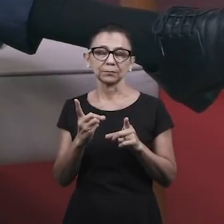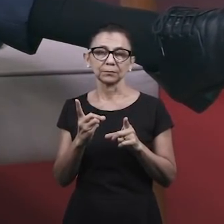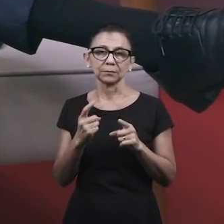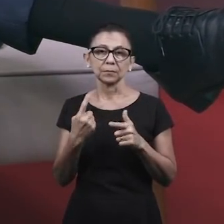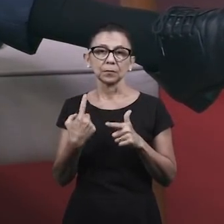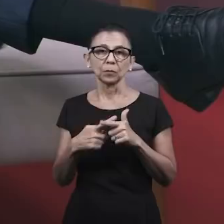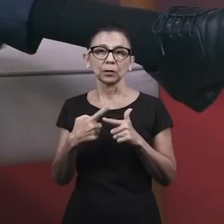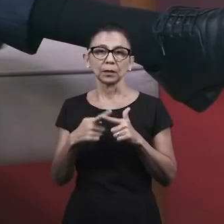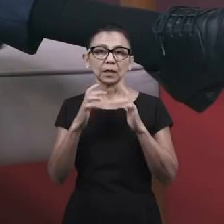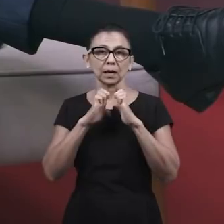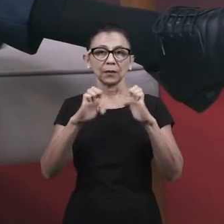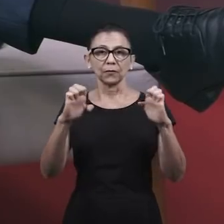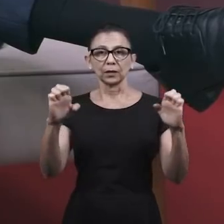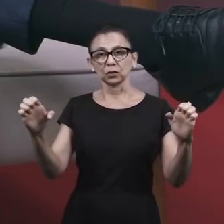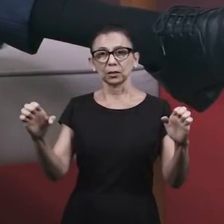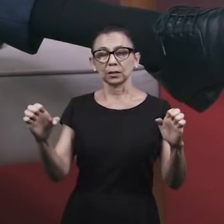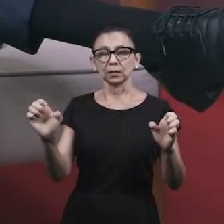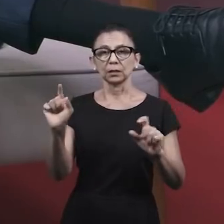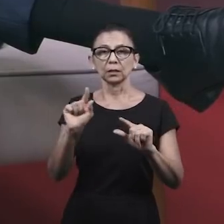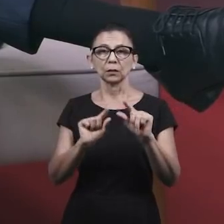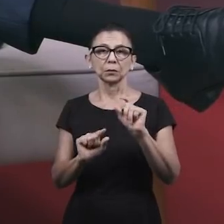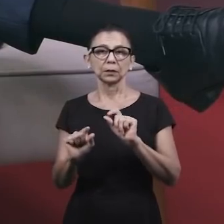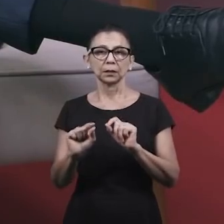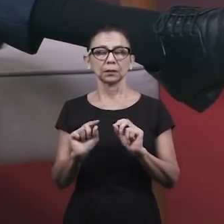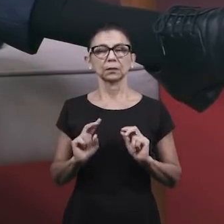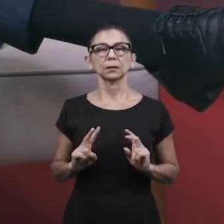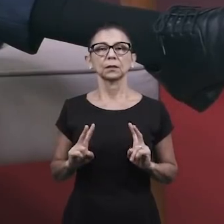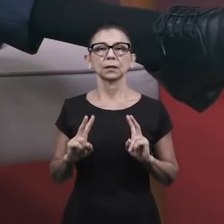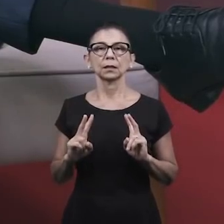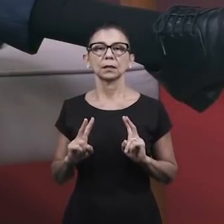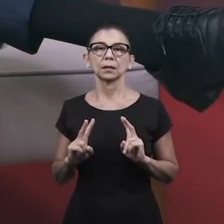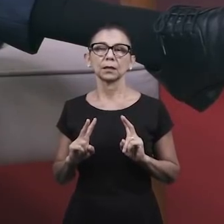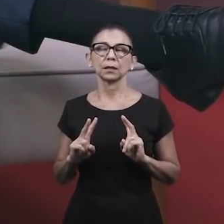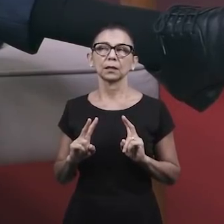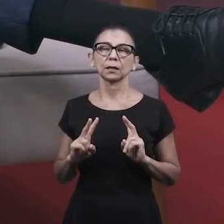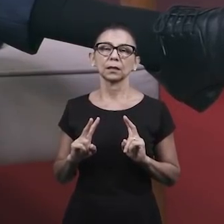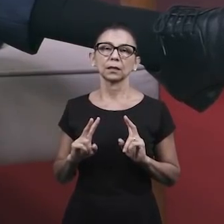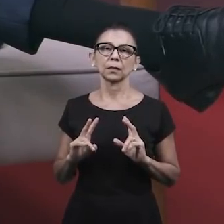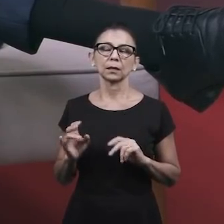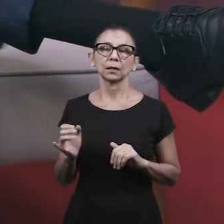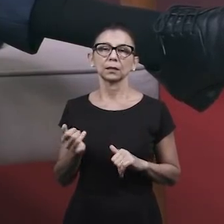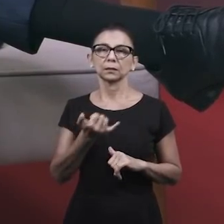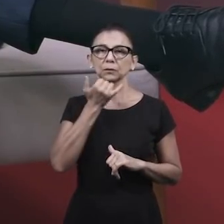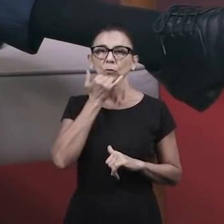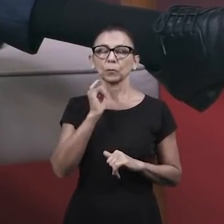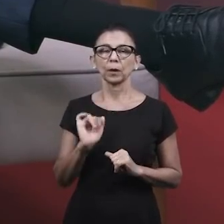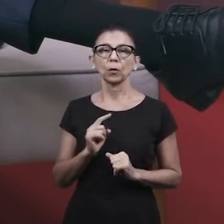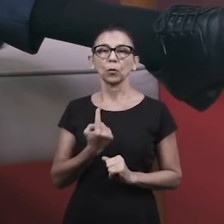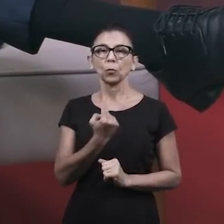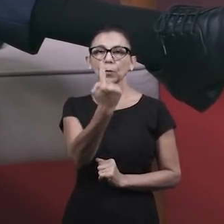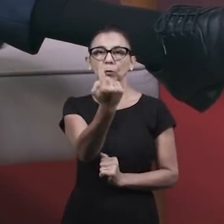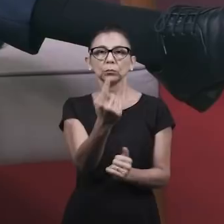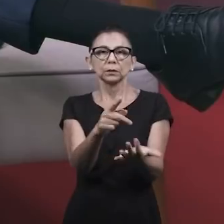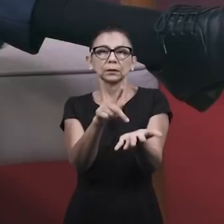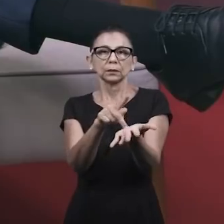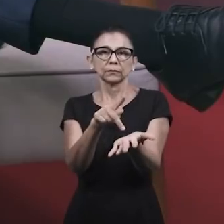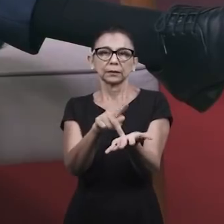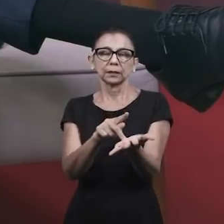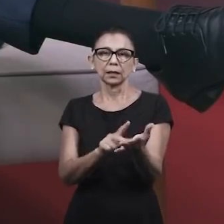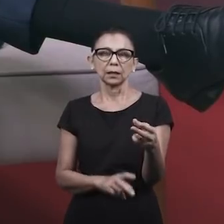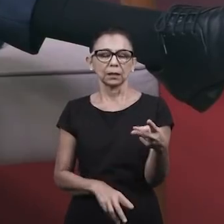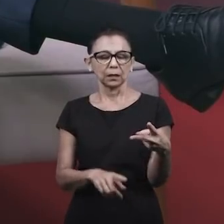concluir, é que nós não temos como excluir do Evangelho, de uma experiência genuína que